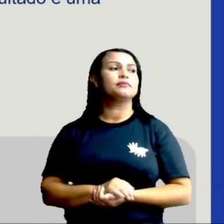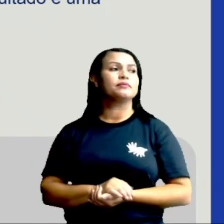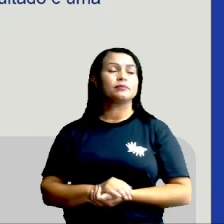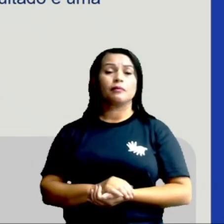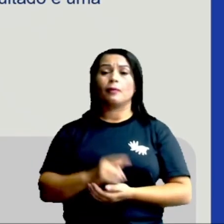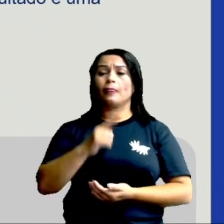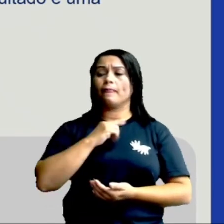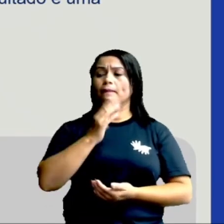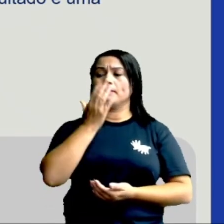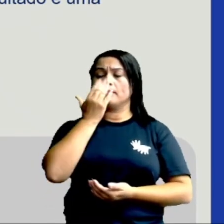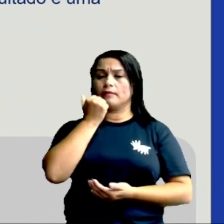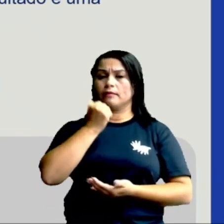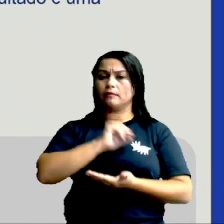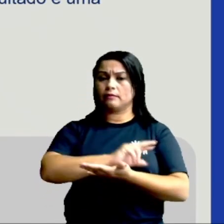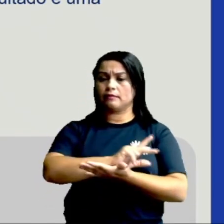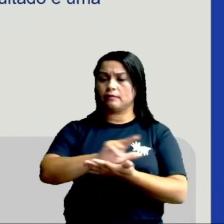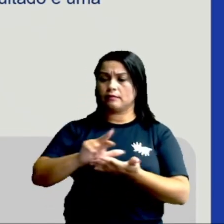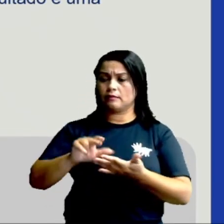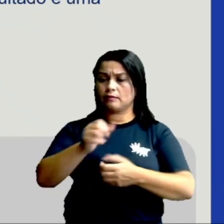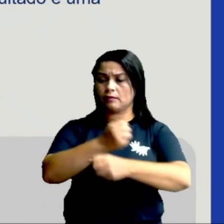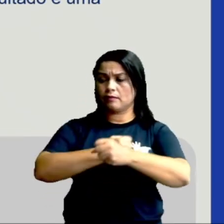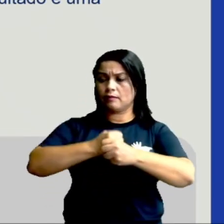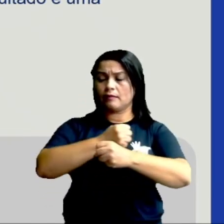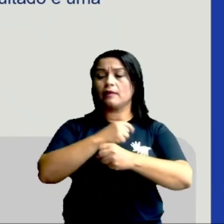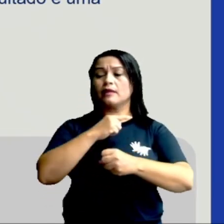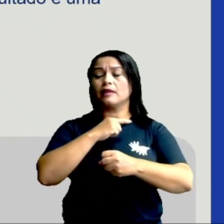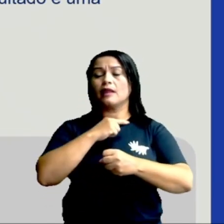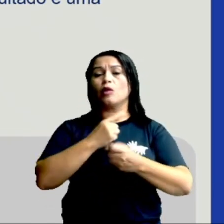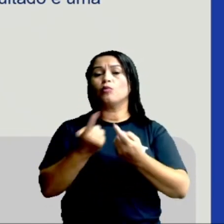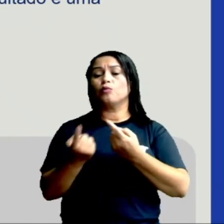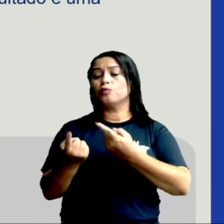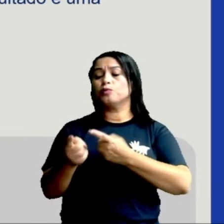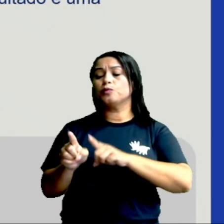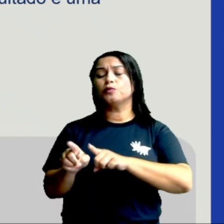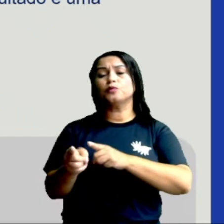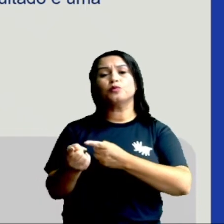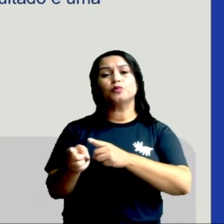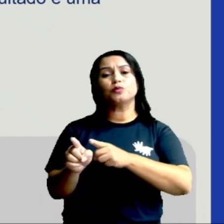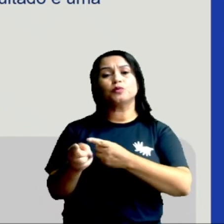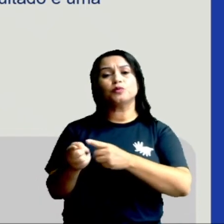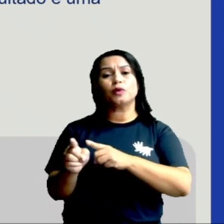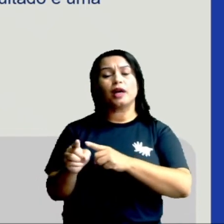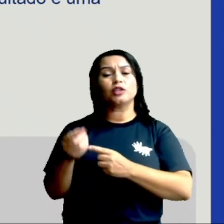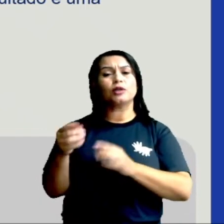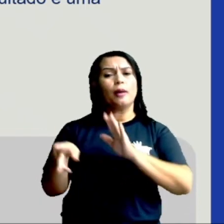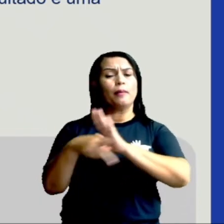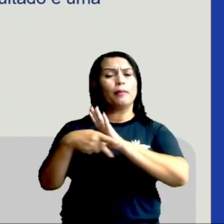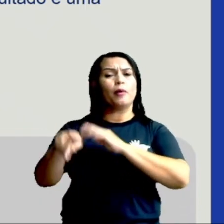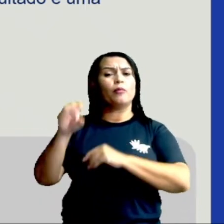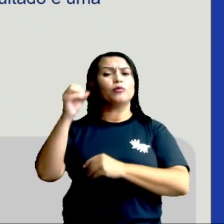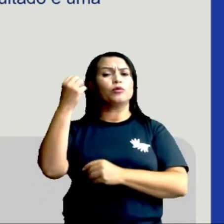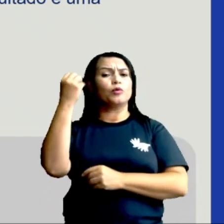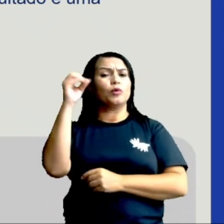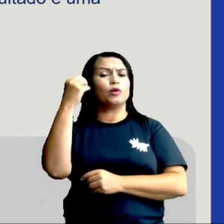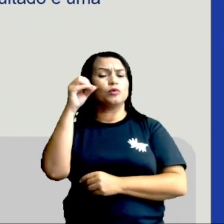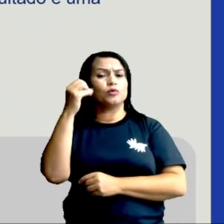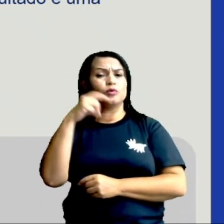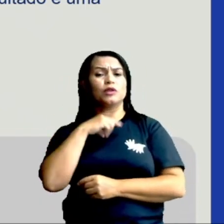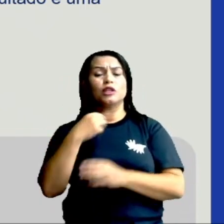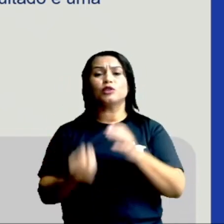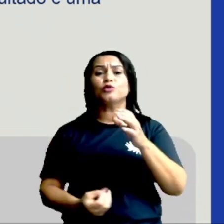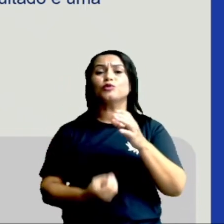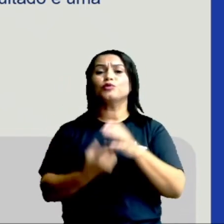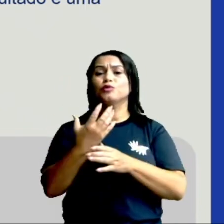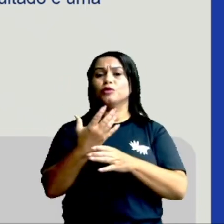Na gastronomia, temos aí o destaque para o churrasco, tá? Que é uma especialidade do Rio Grande do Sul, que teve origem na região